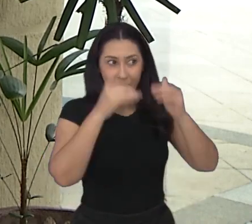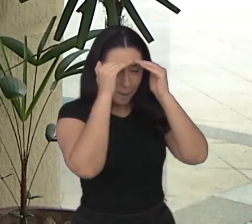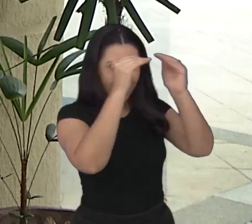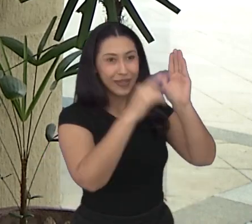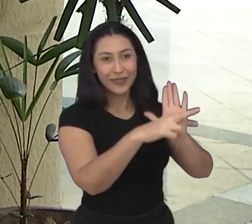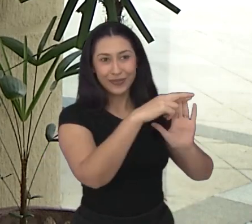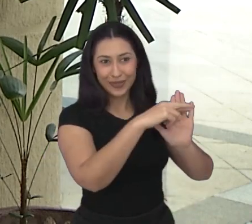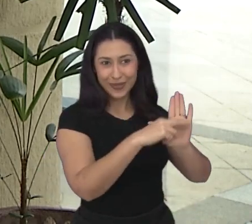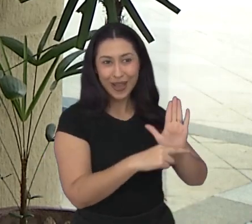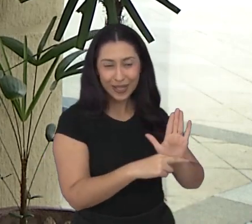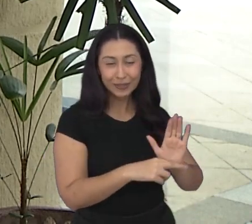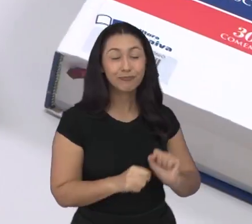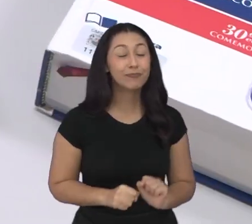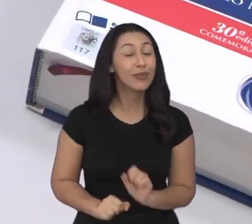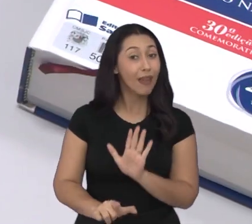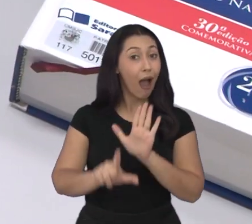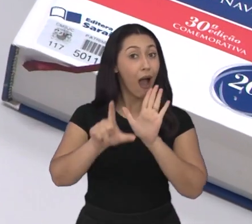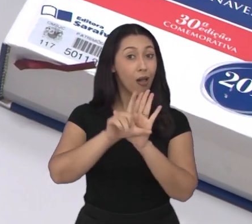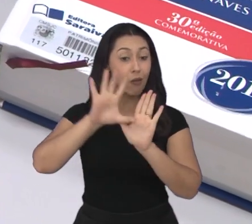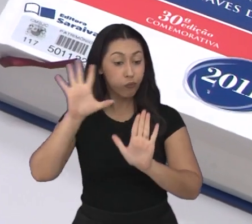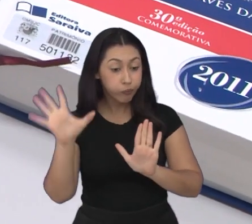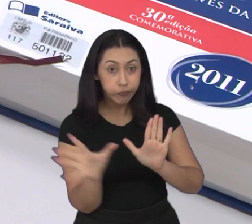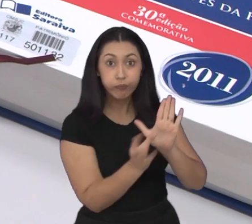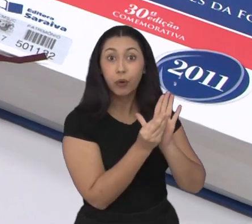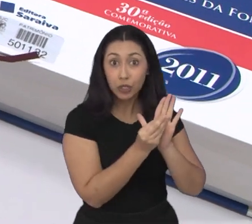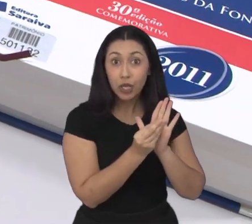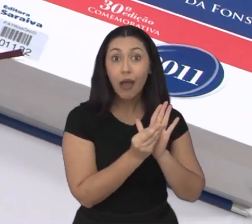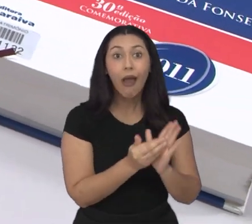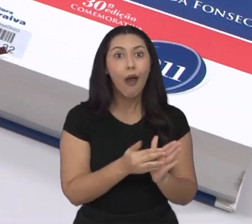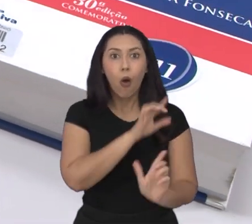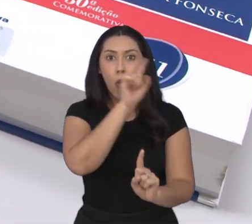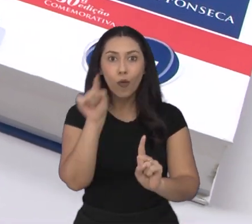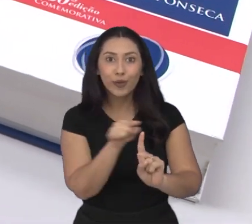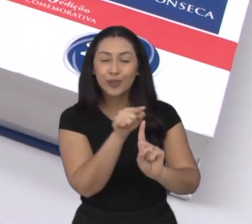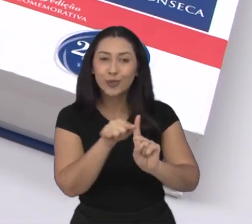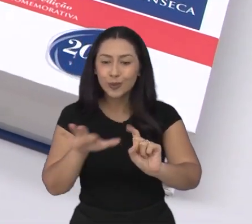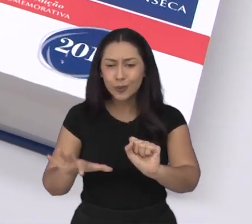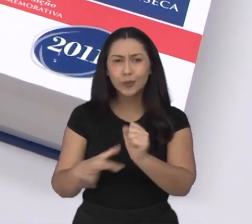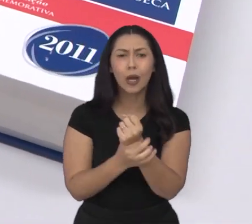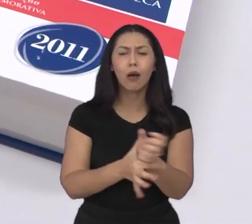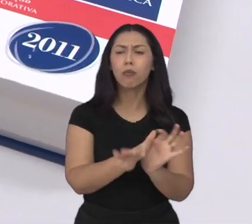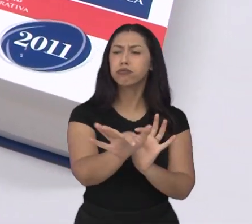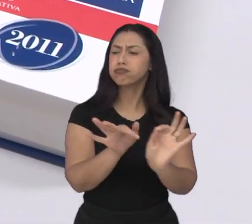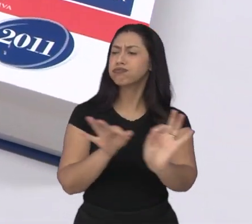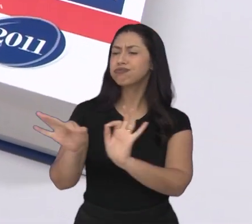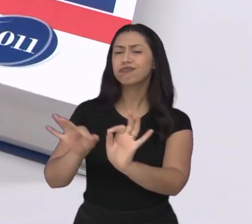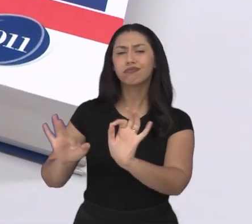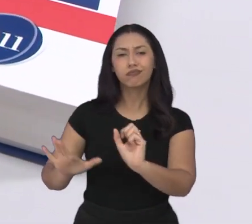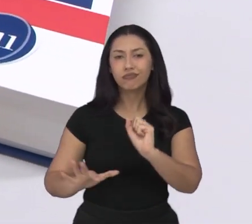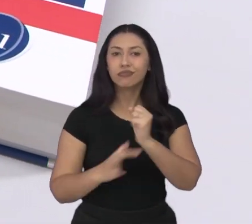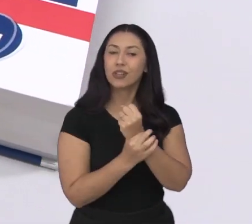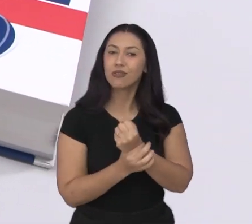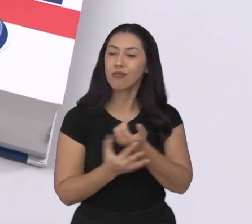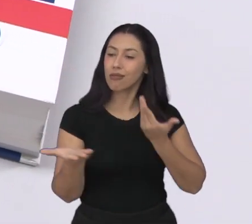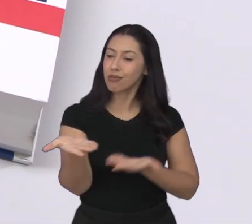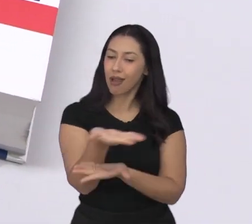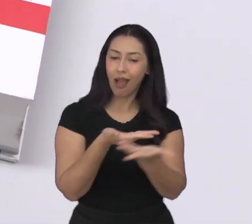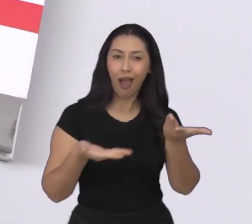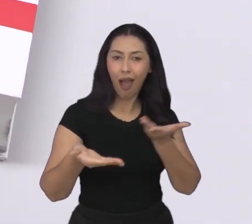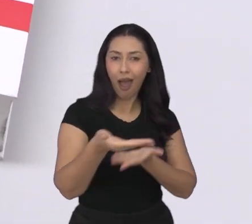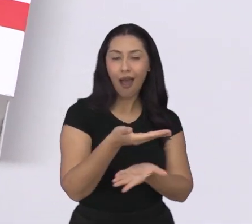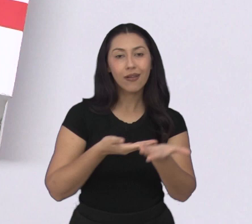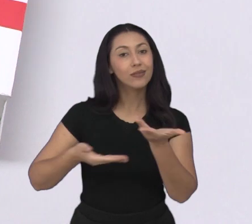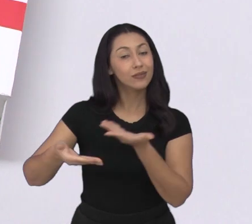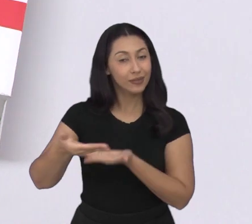regida pelo Código Civil. As leis presentes no Código Civil buscam assegurar a ordem e a segurança das nossas